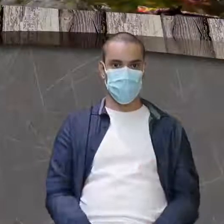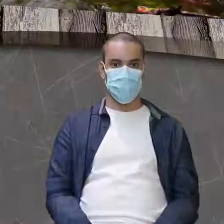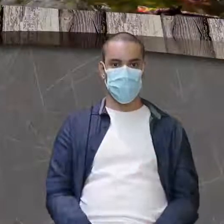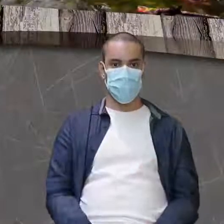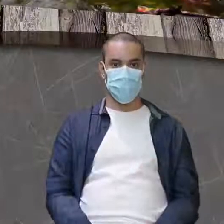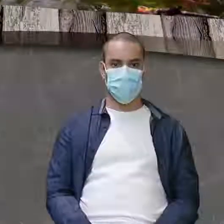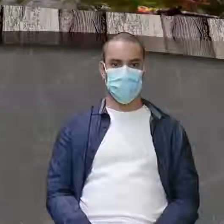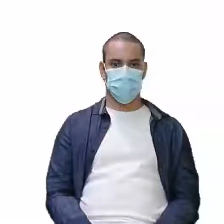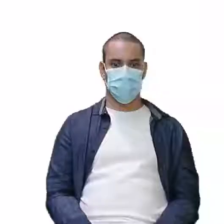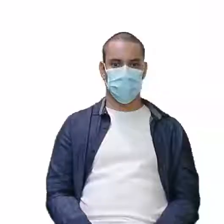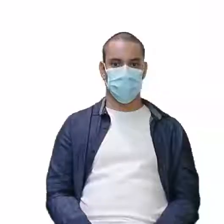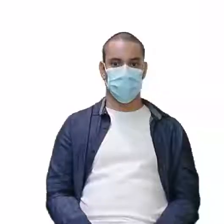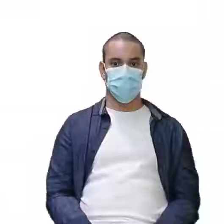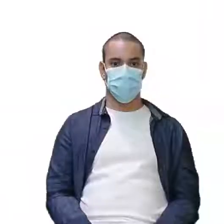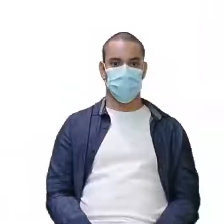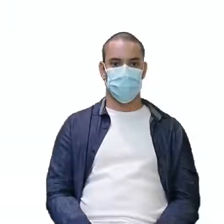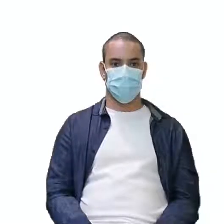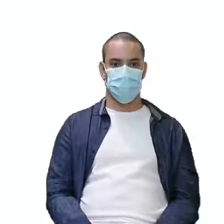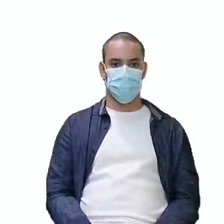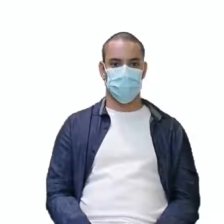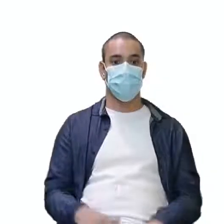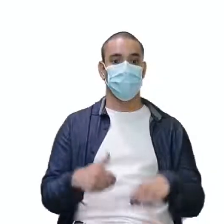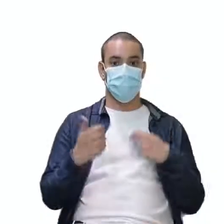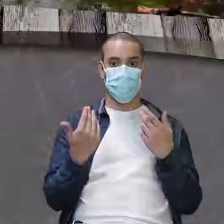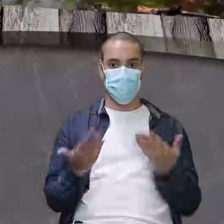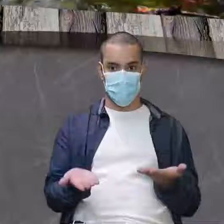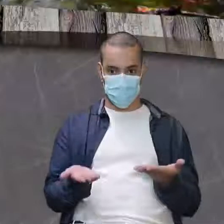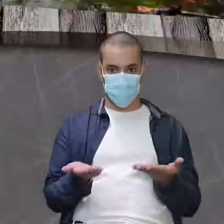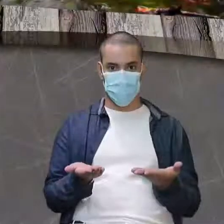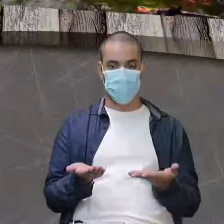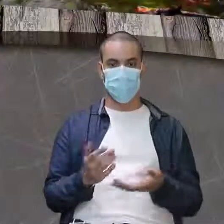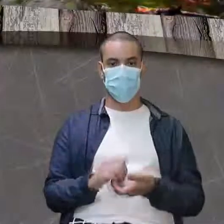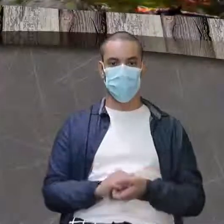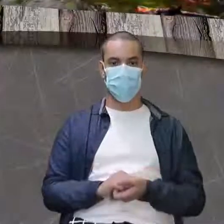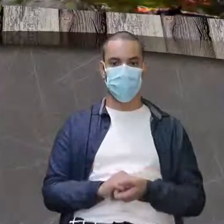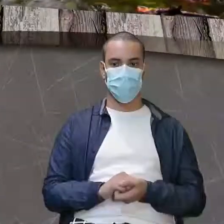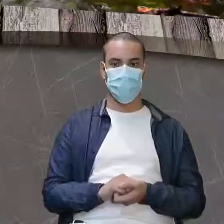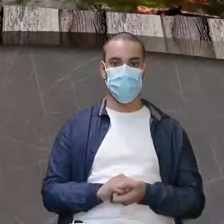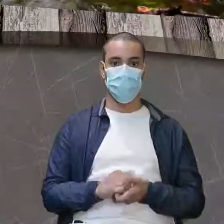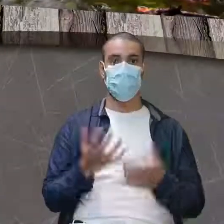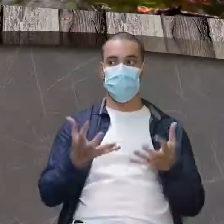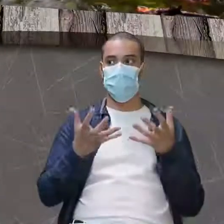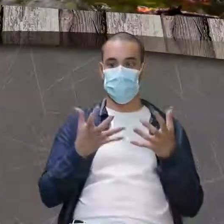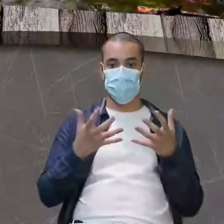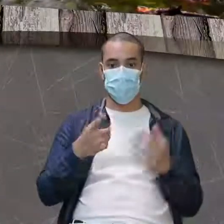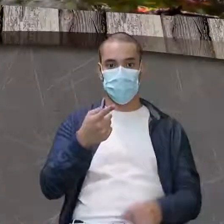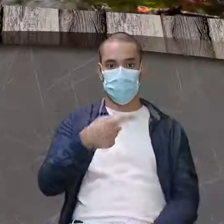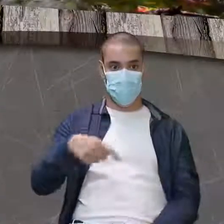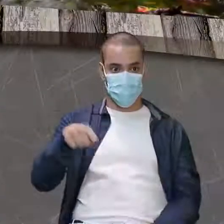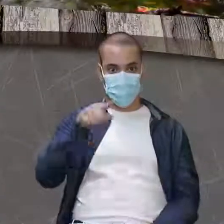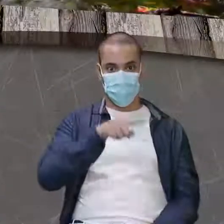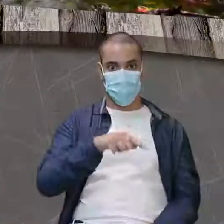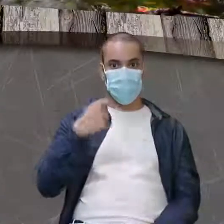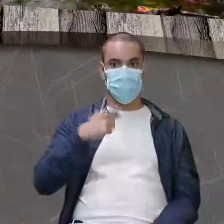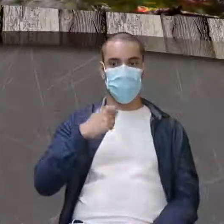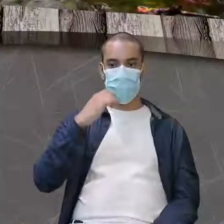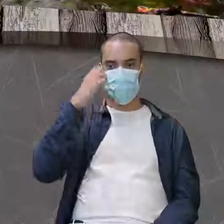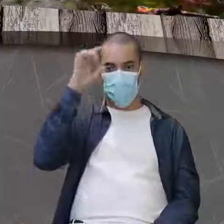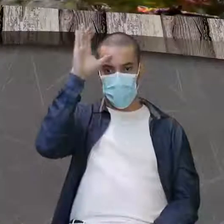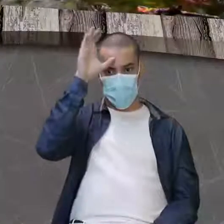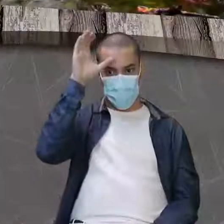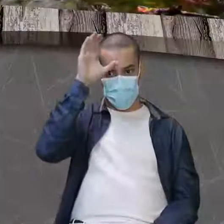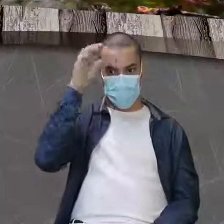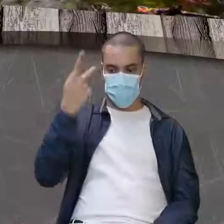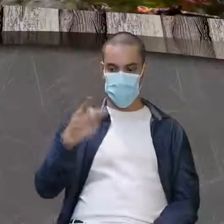aqui? Ok. Galera, então, o que eu quero que vocês estejam bem conscientes